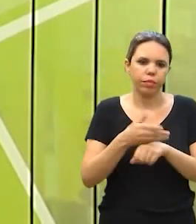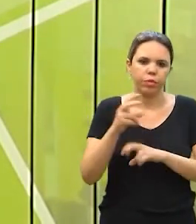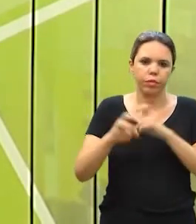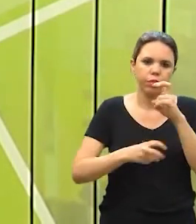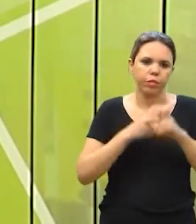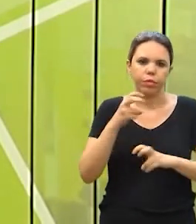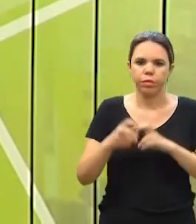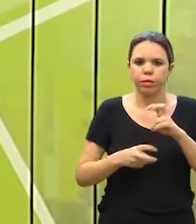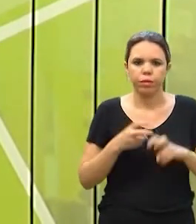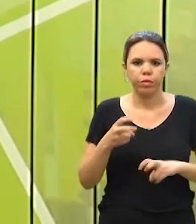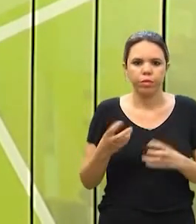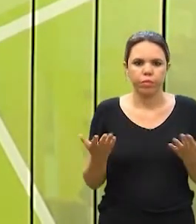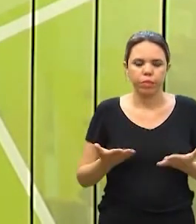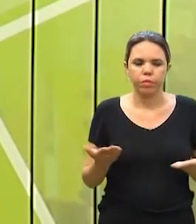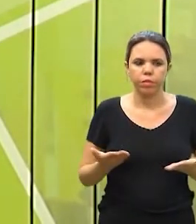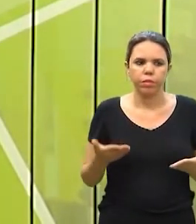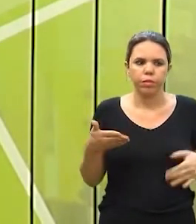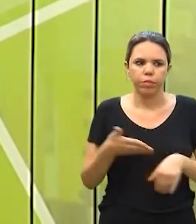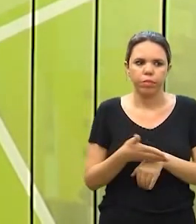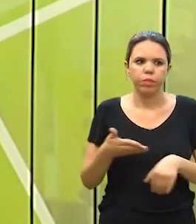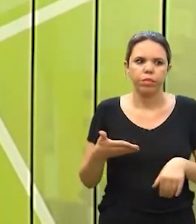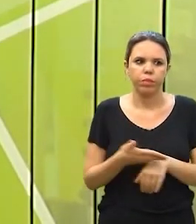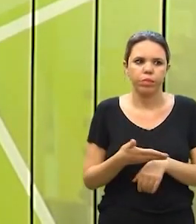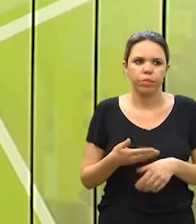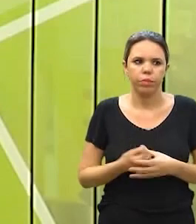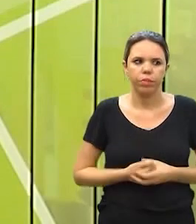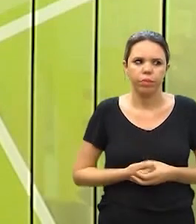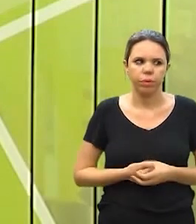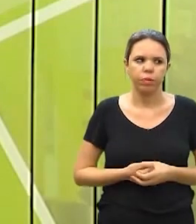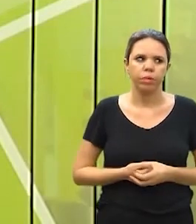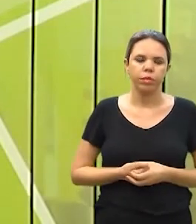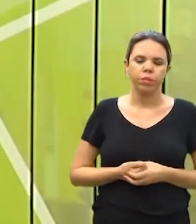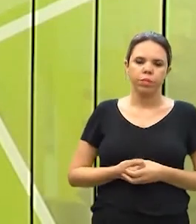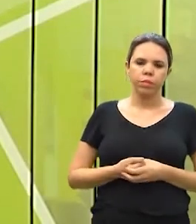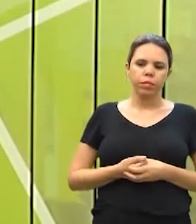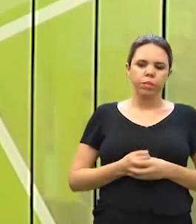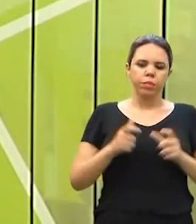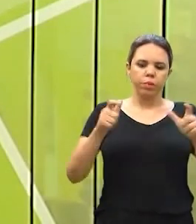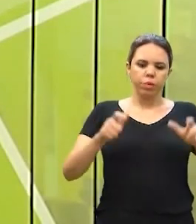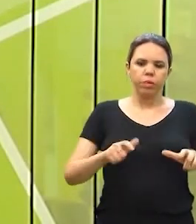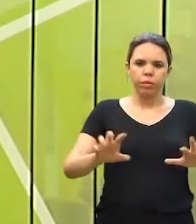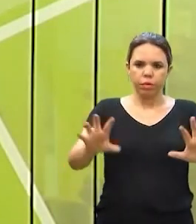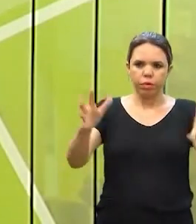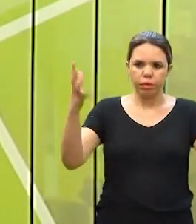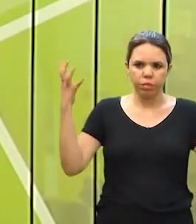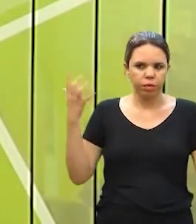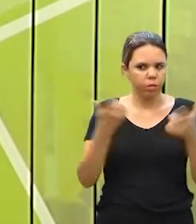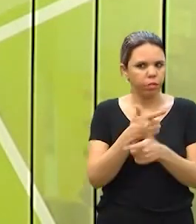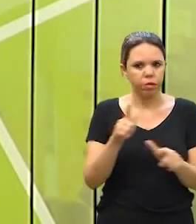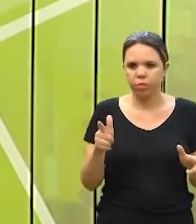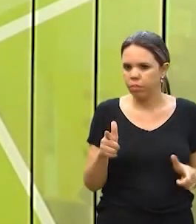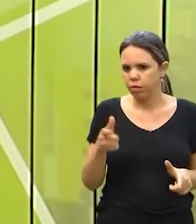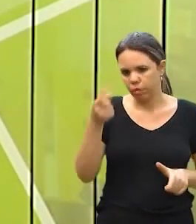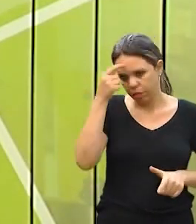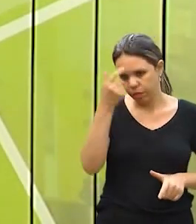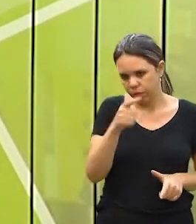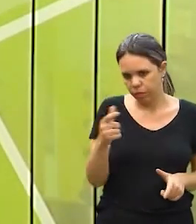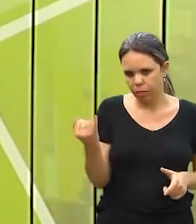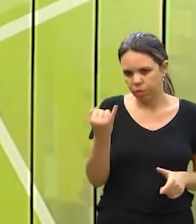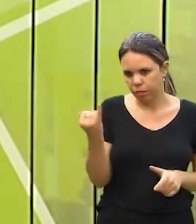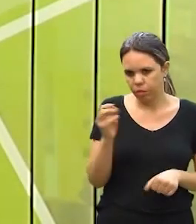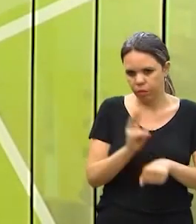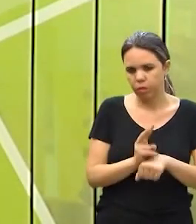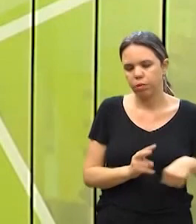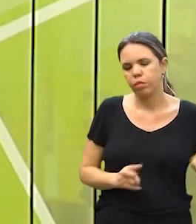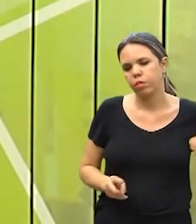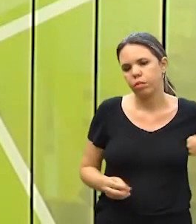parque, que estão agora frequentando, né, uma área de mata e não tenha tanta consciência assim da importância de